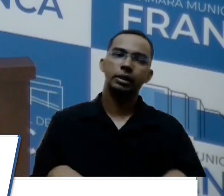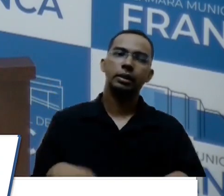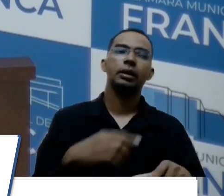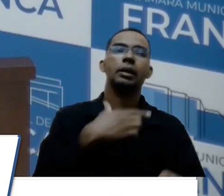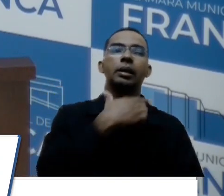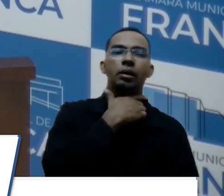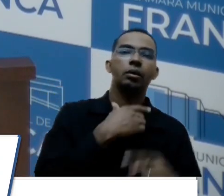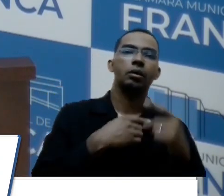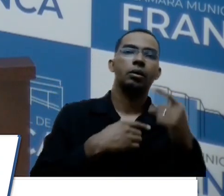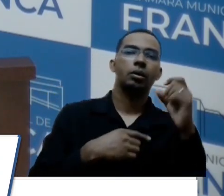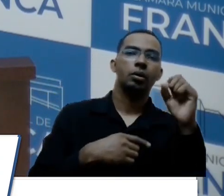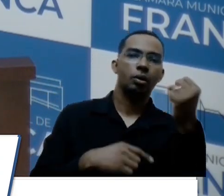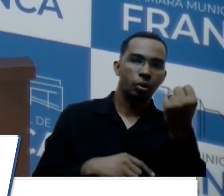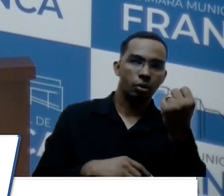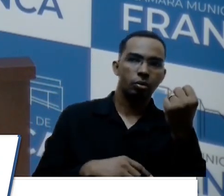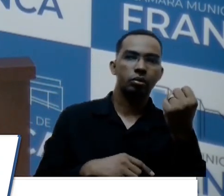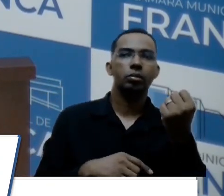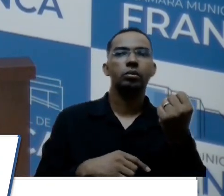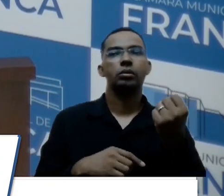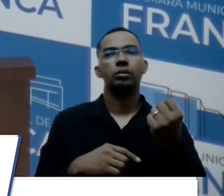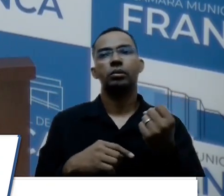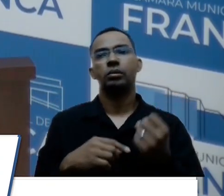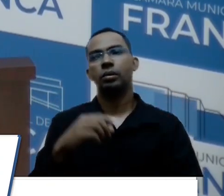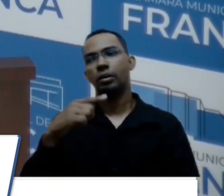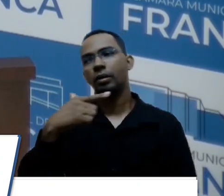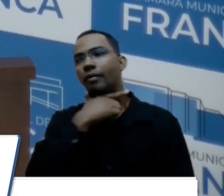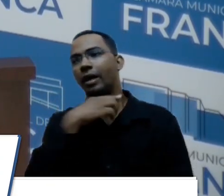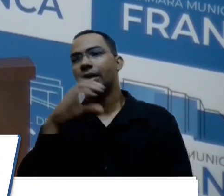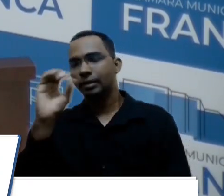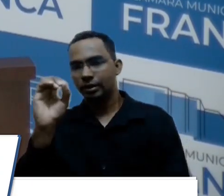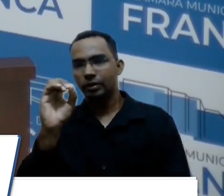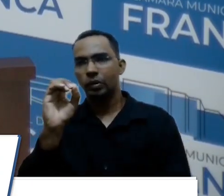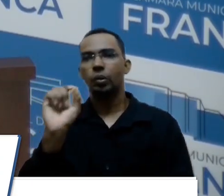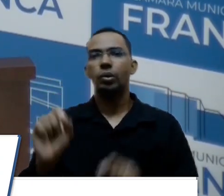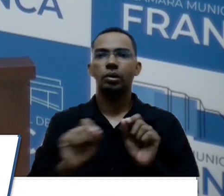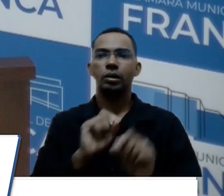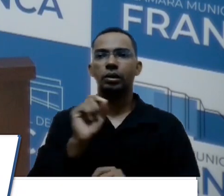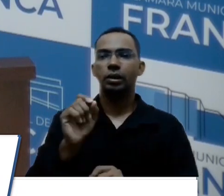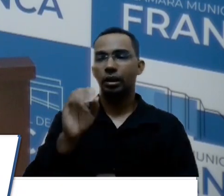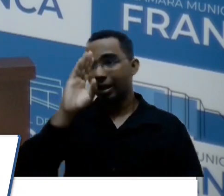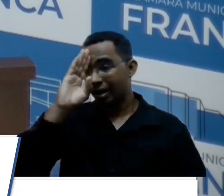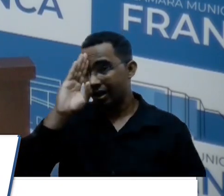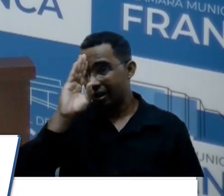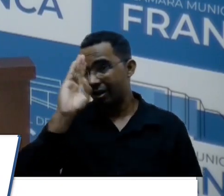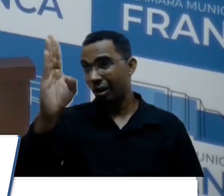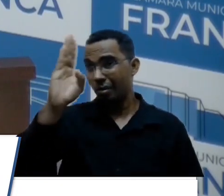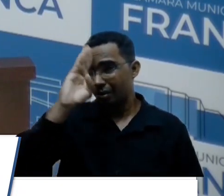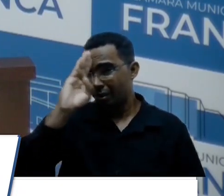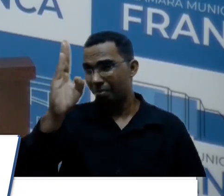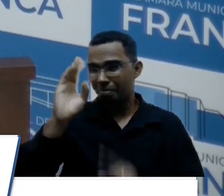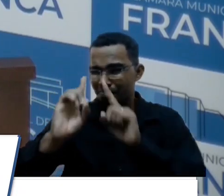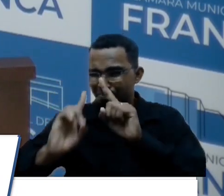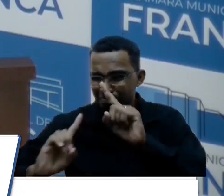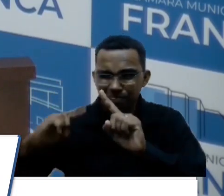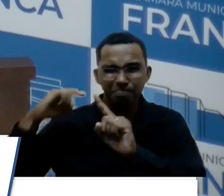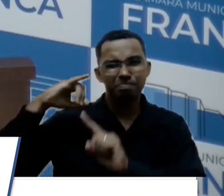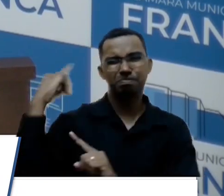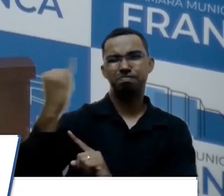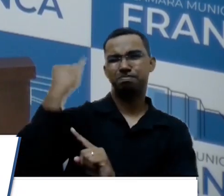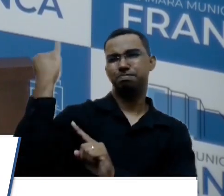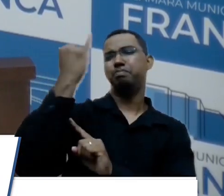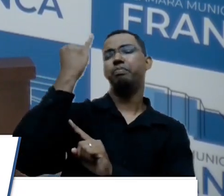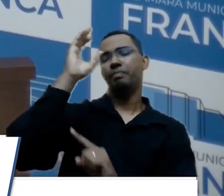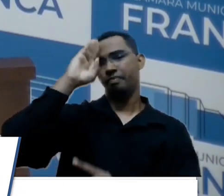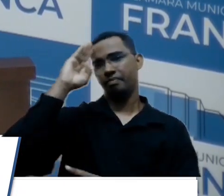8. O negócio que chama vaga zero é quando é a prioridade da prioridade da prioridade e que